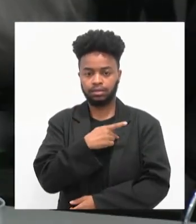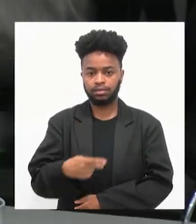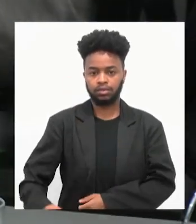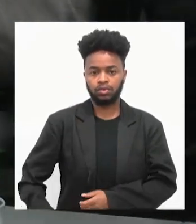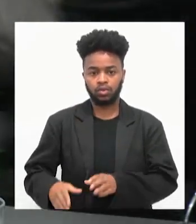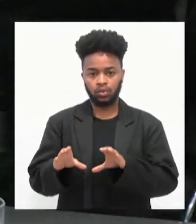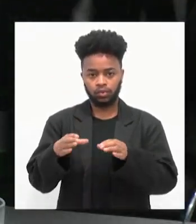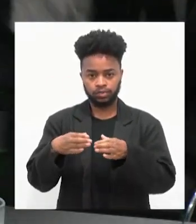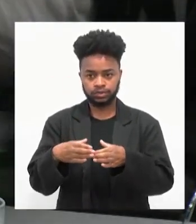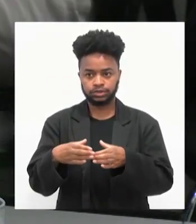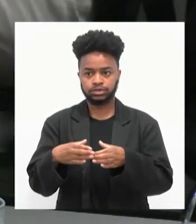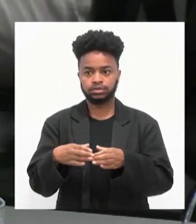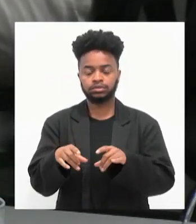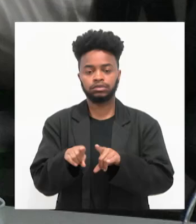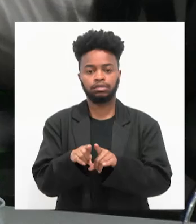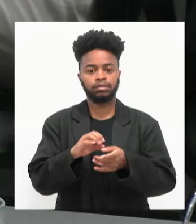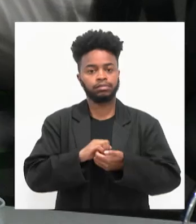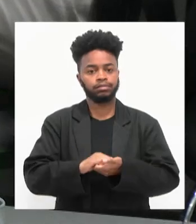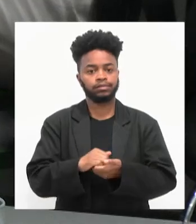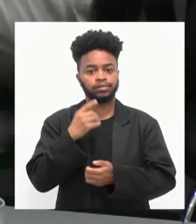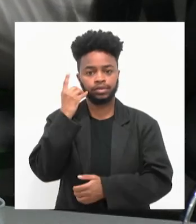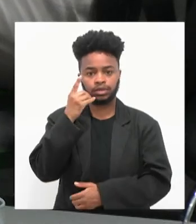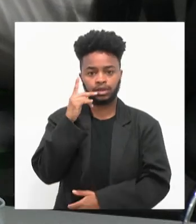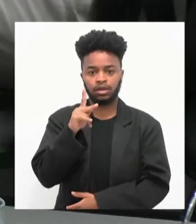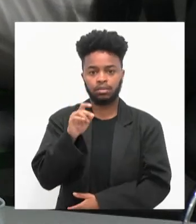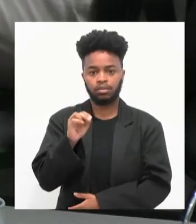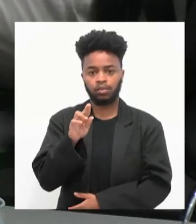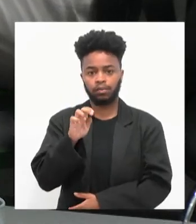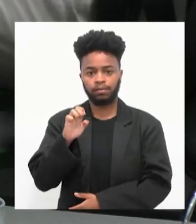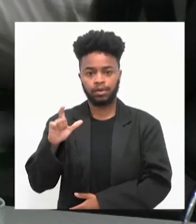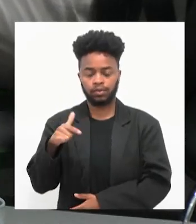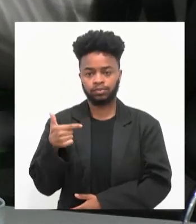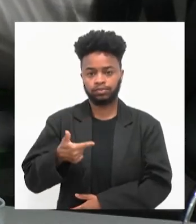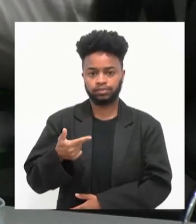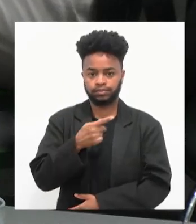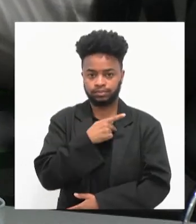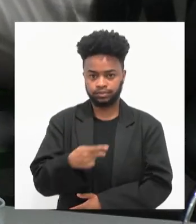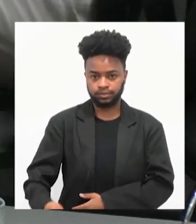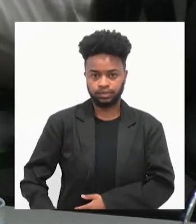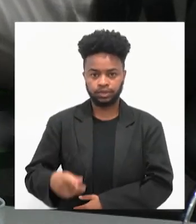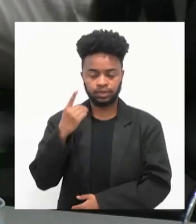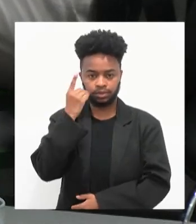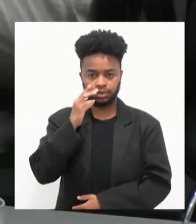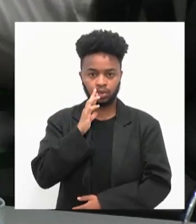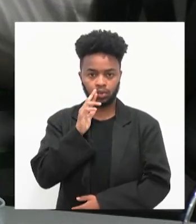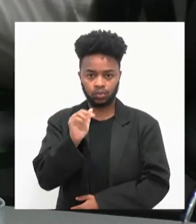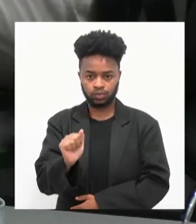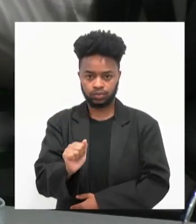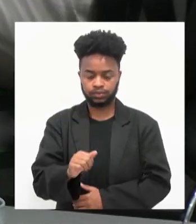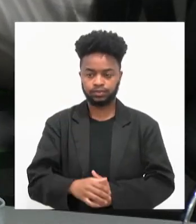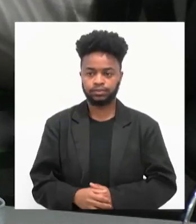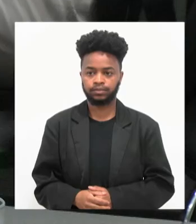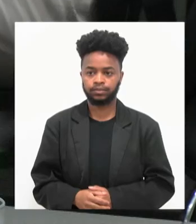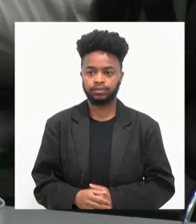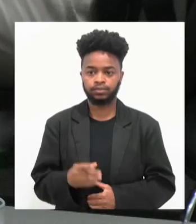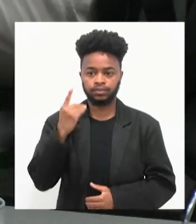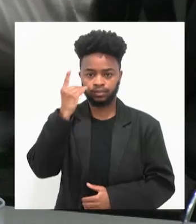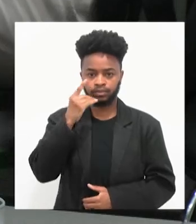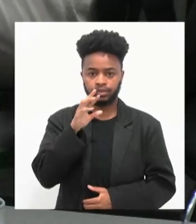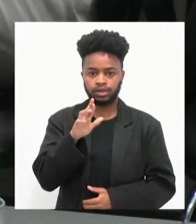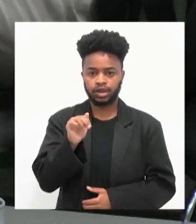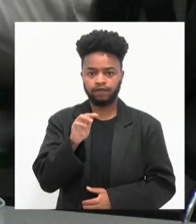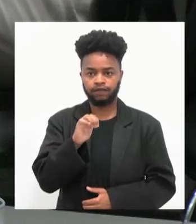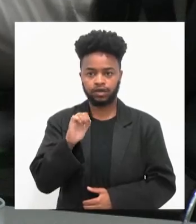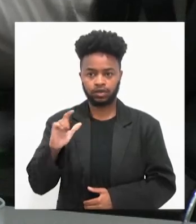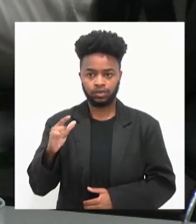comissão. Gostaria de cumprimentar o deputado Pobel, vice-presidente, deputado Rodrigo Amorim, deputado Rafael